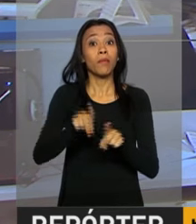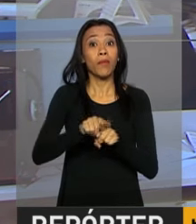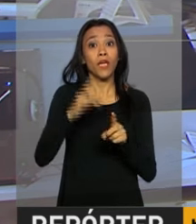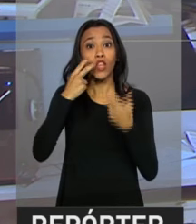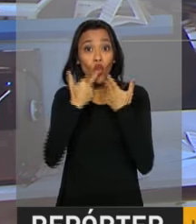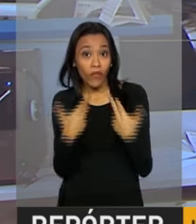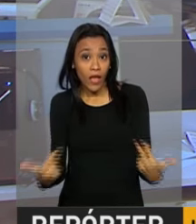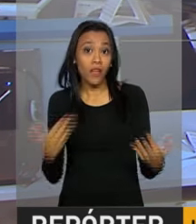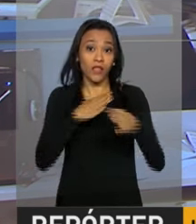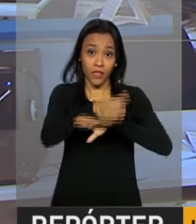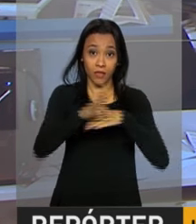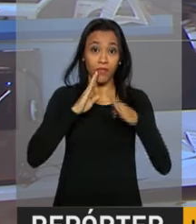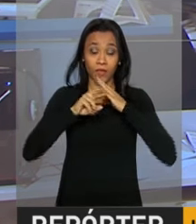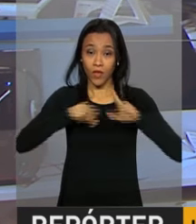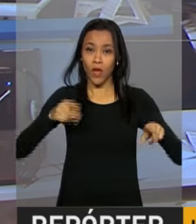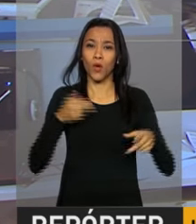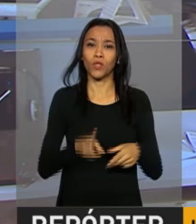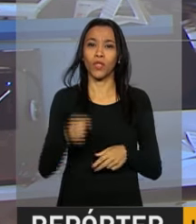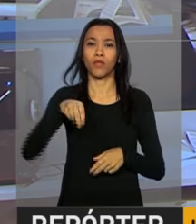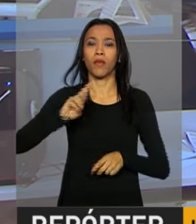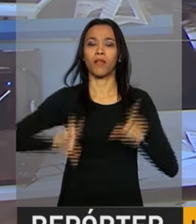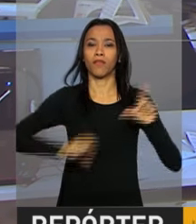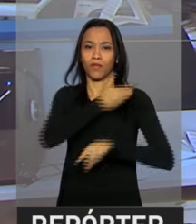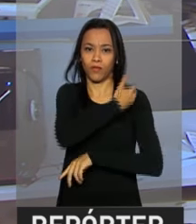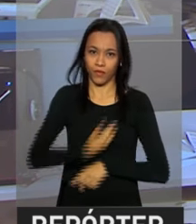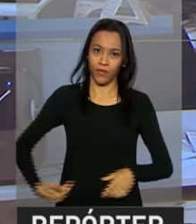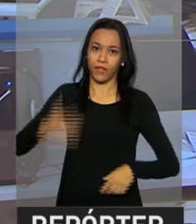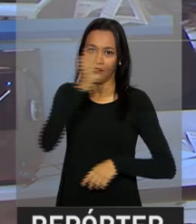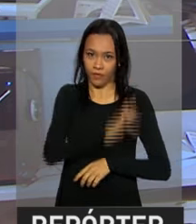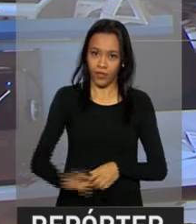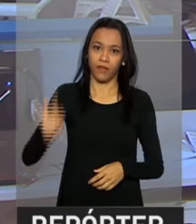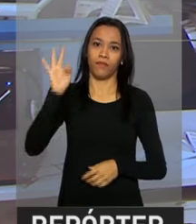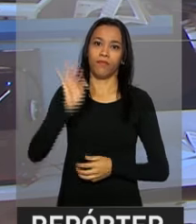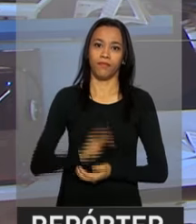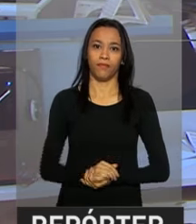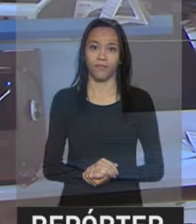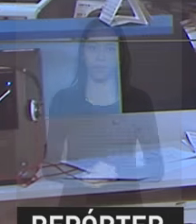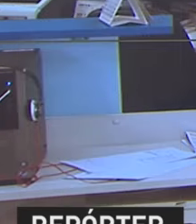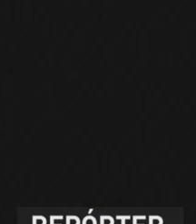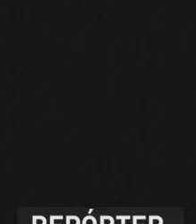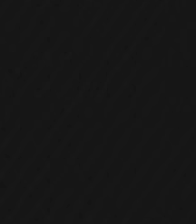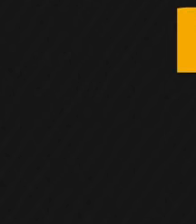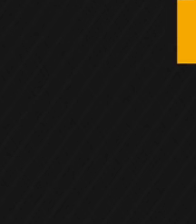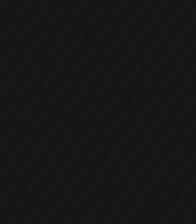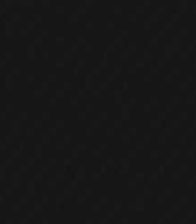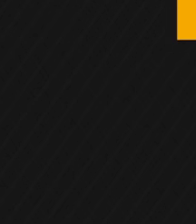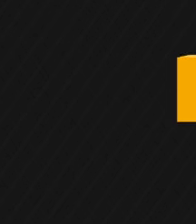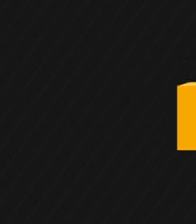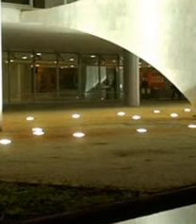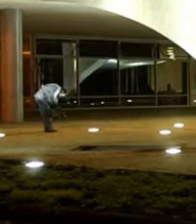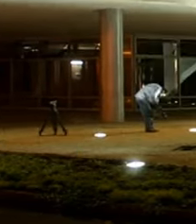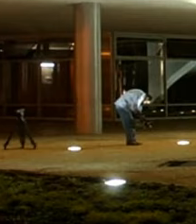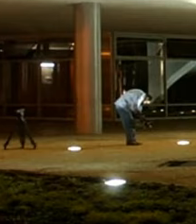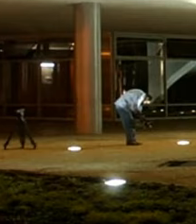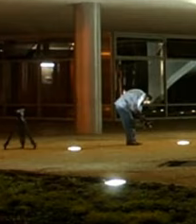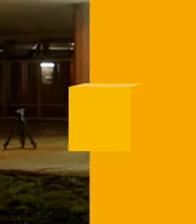redes sociais. Continue com a gente aqui na NBR, a TV do Governo Federal.